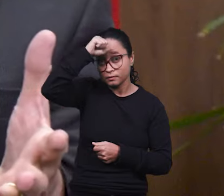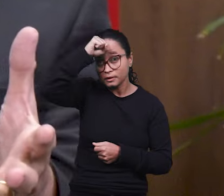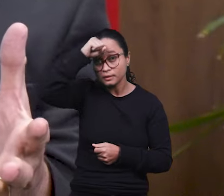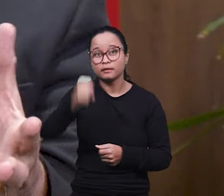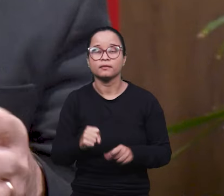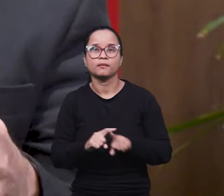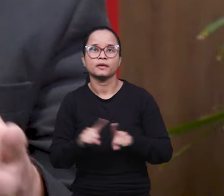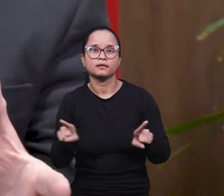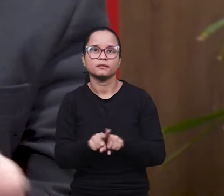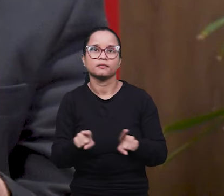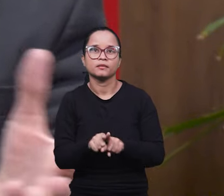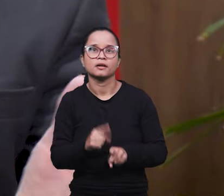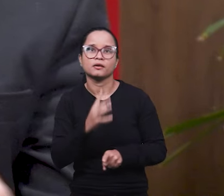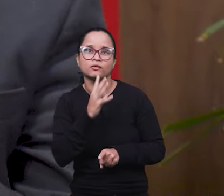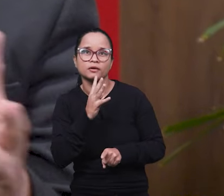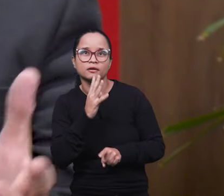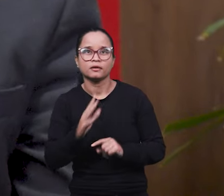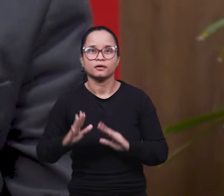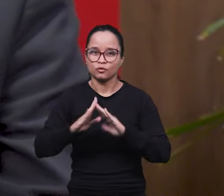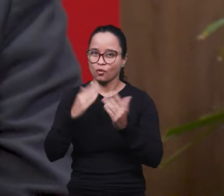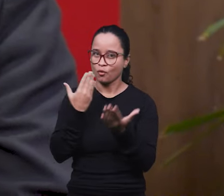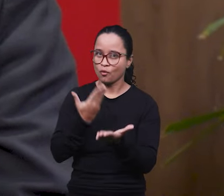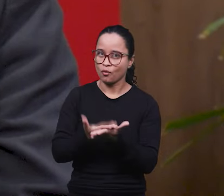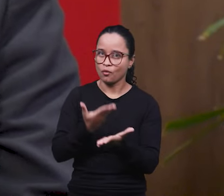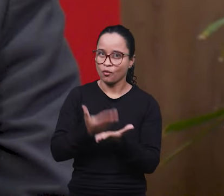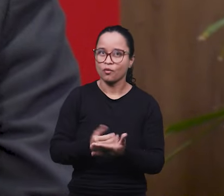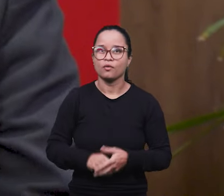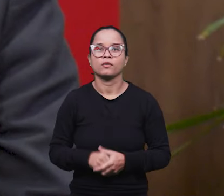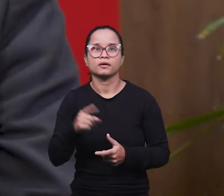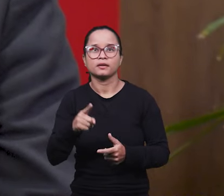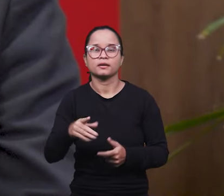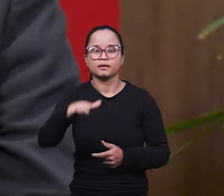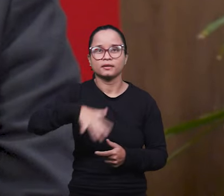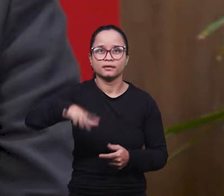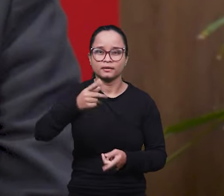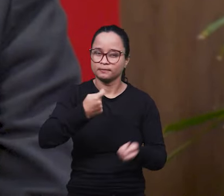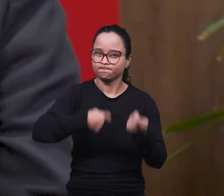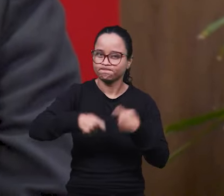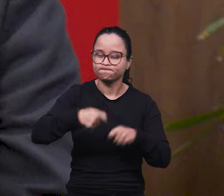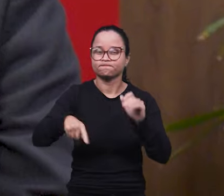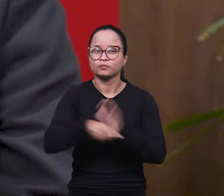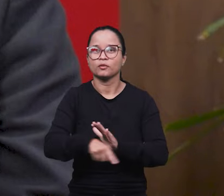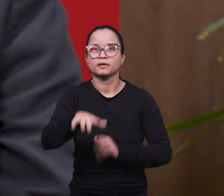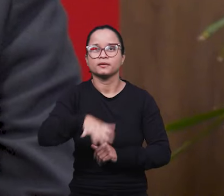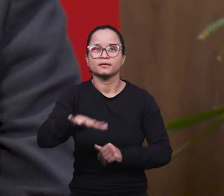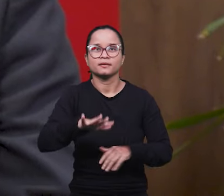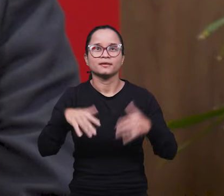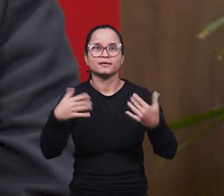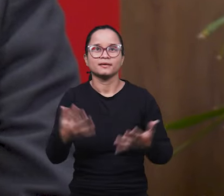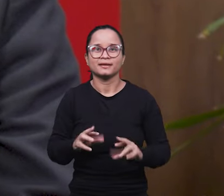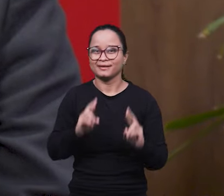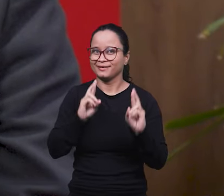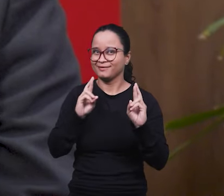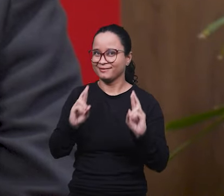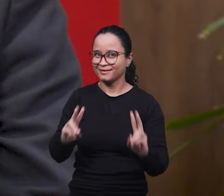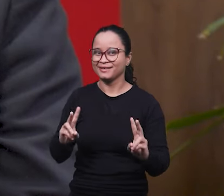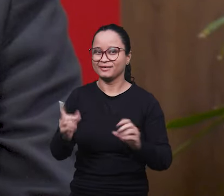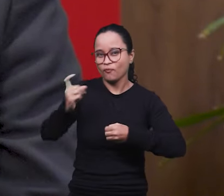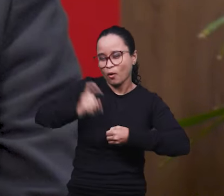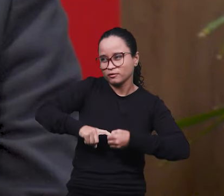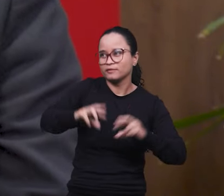pelo pelo conhecimento da escola uma escola de de de de negócios na na na França e a gente volta diferente mesmo volta